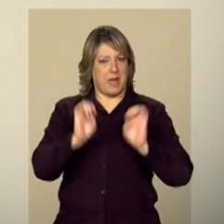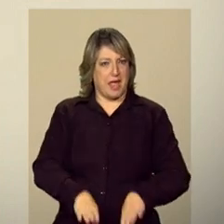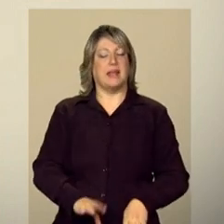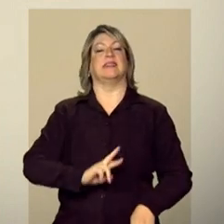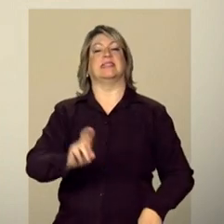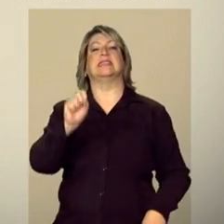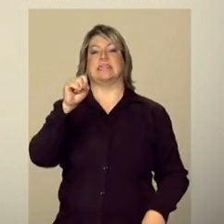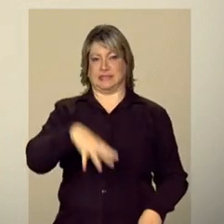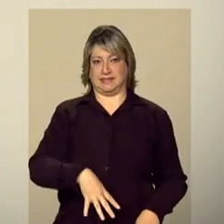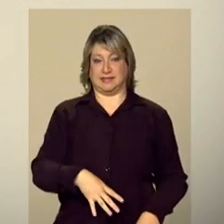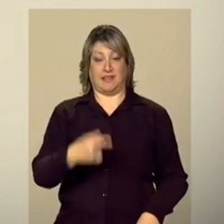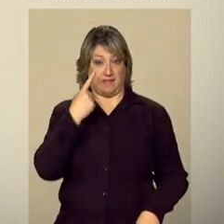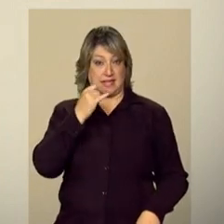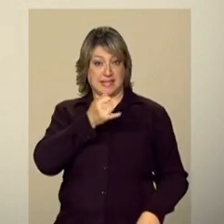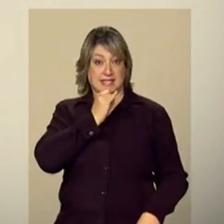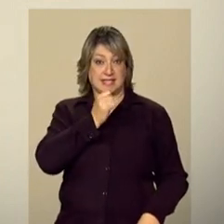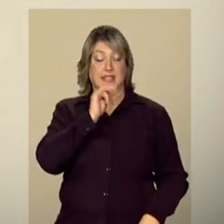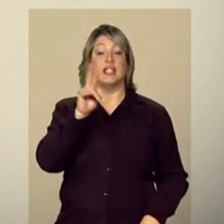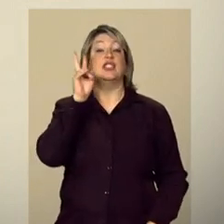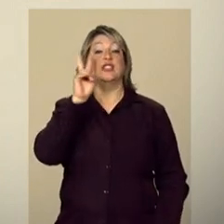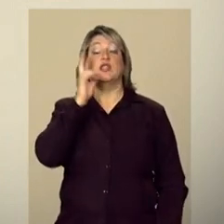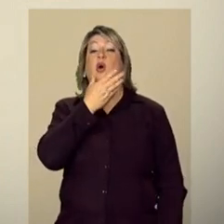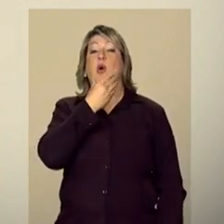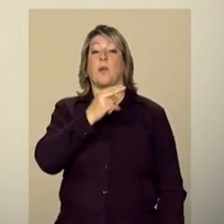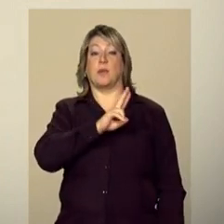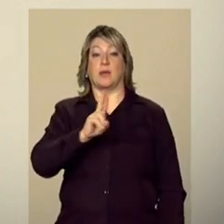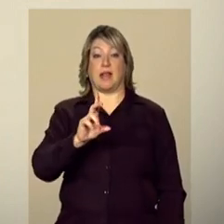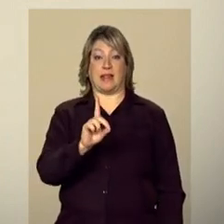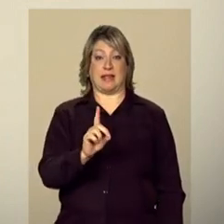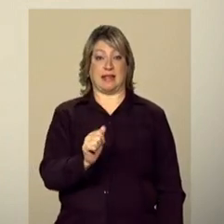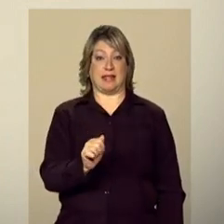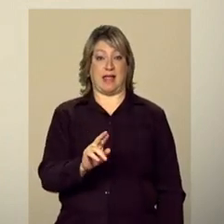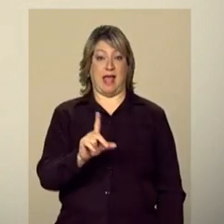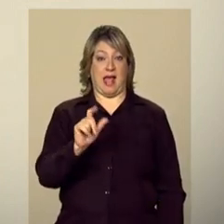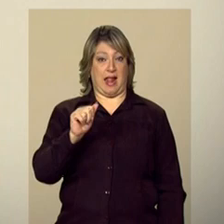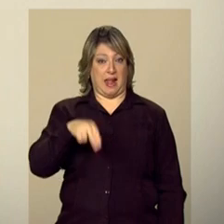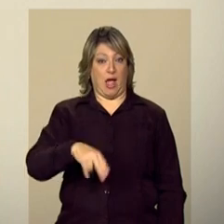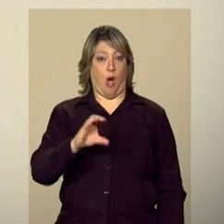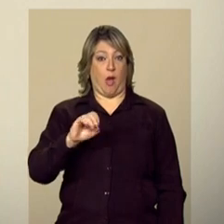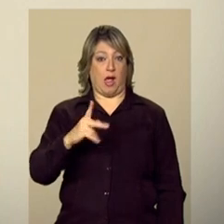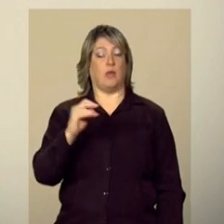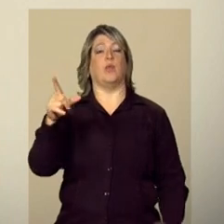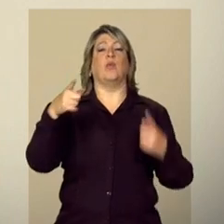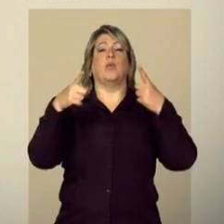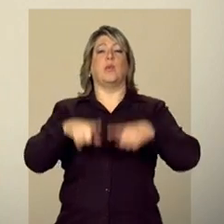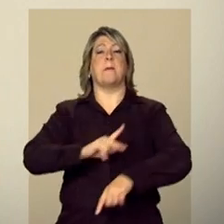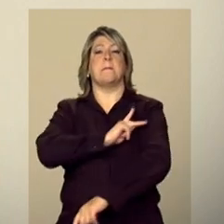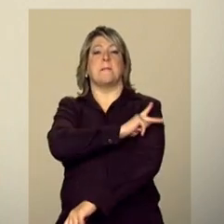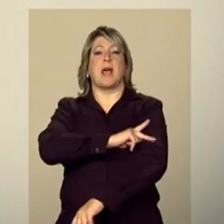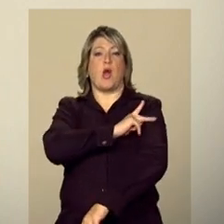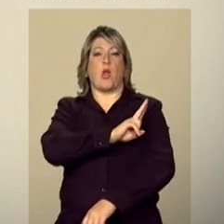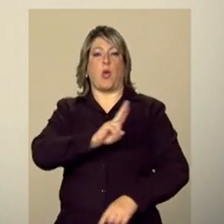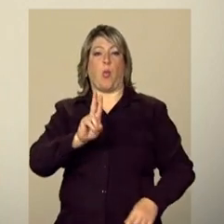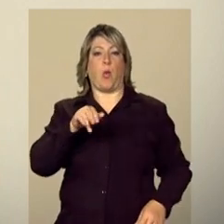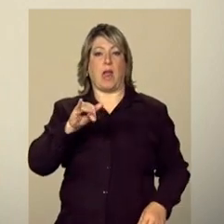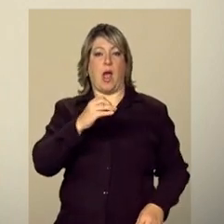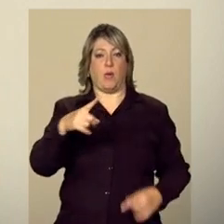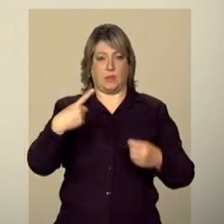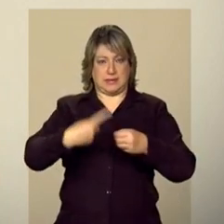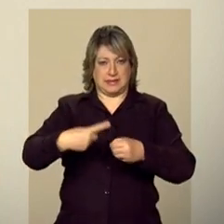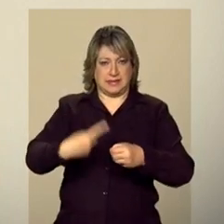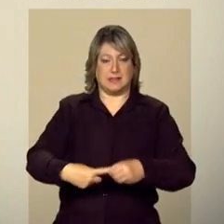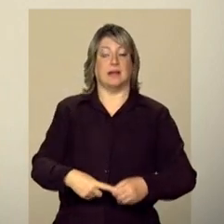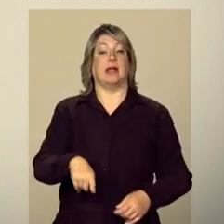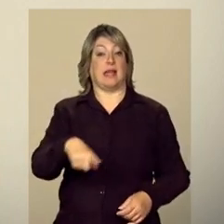certeza veja você por exemplo a história do Darlan Gomes Coelho lá da cidade de União no Piauí o